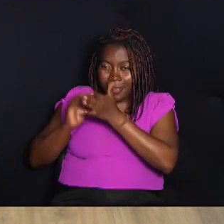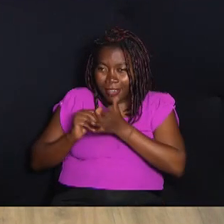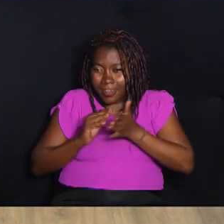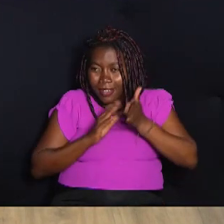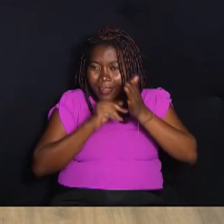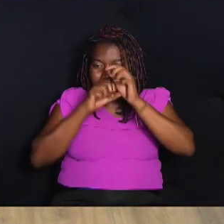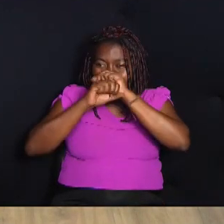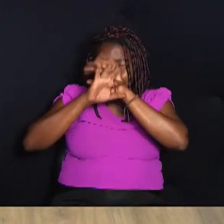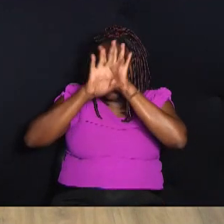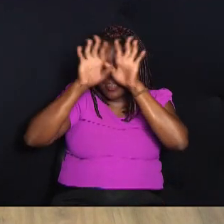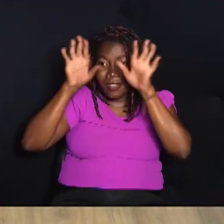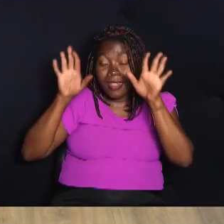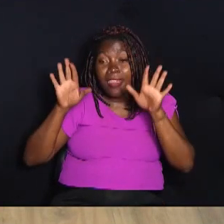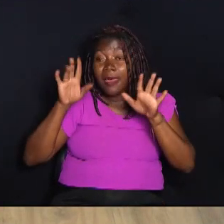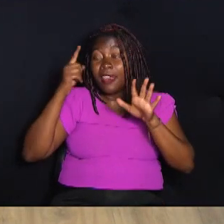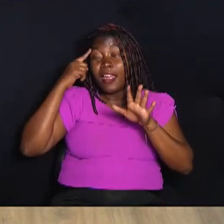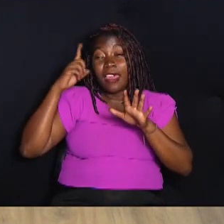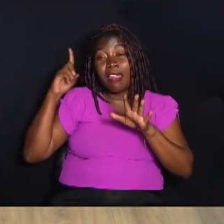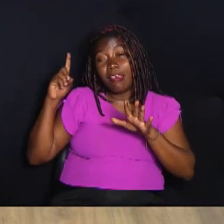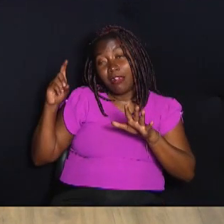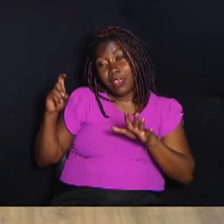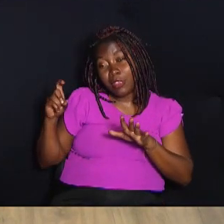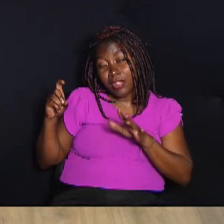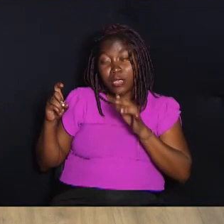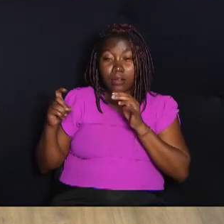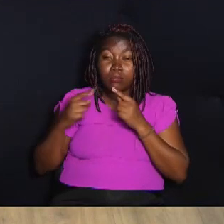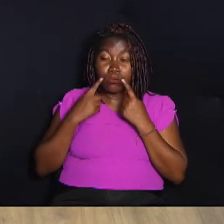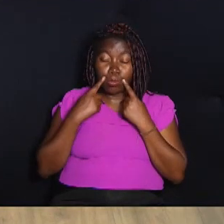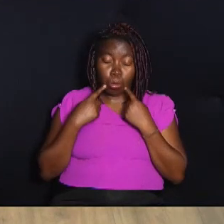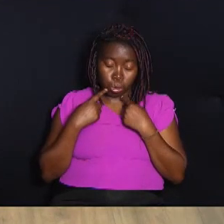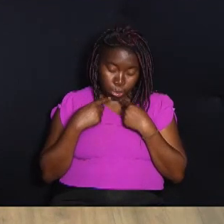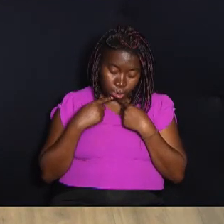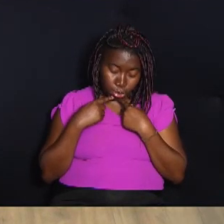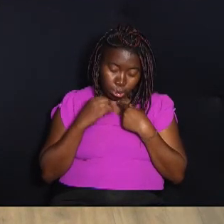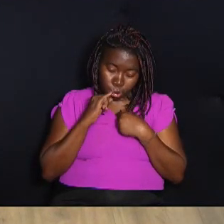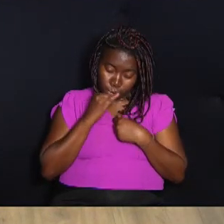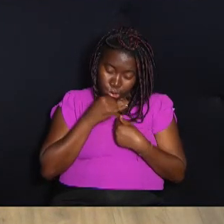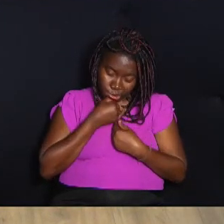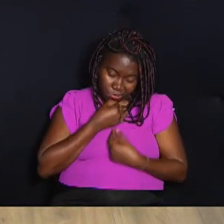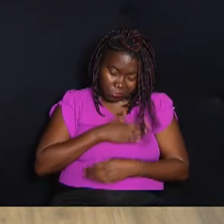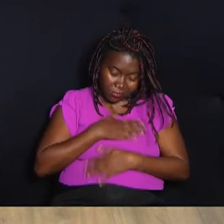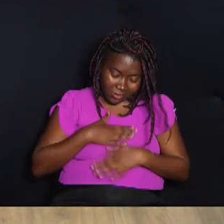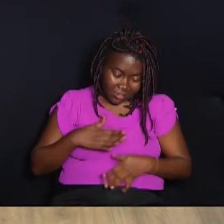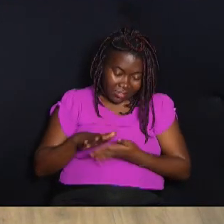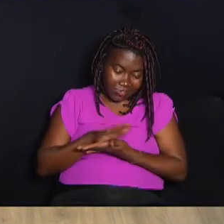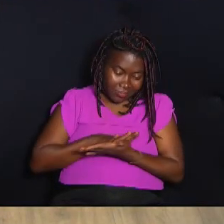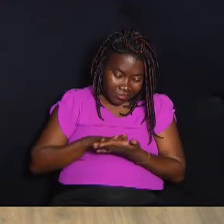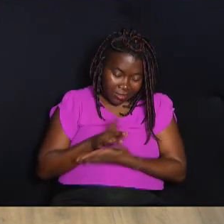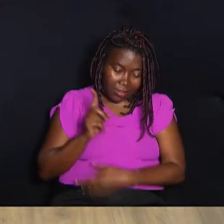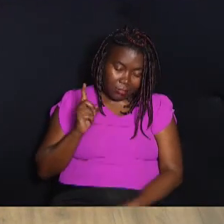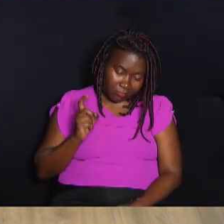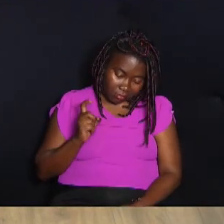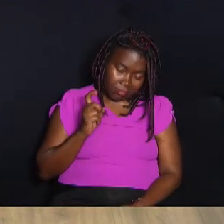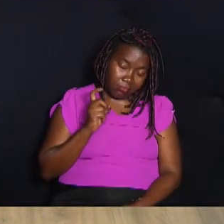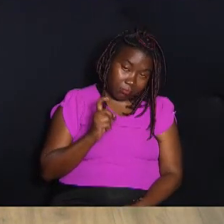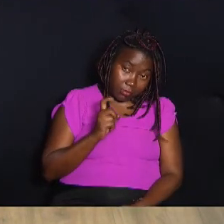assim, depressão é aquela pessoa abatida, se arrastando, sem tomar banho, no quarto escuro. Né?